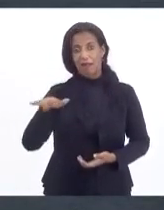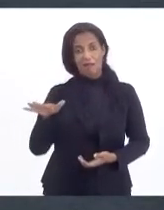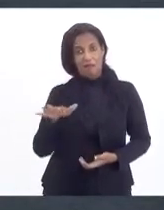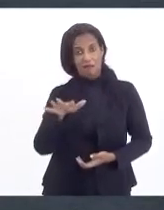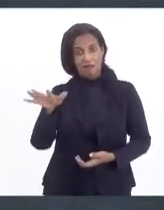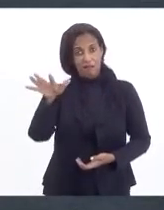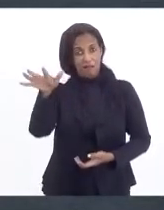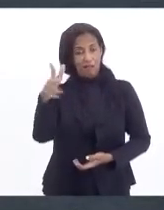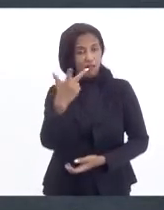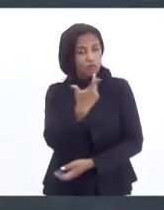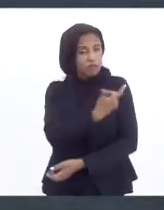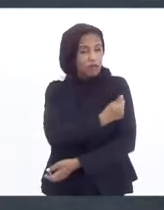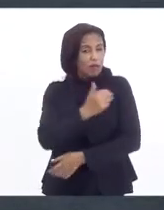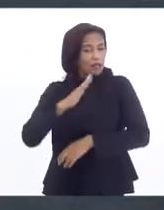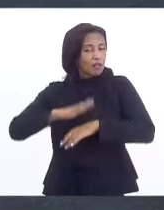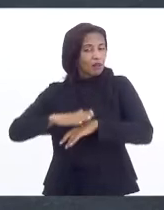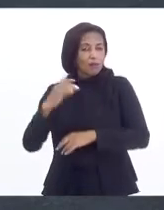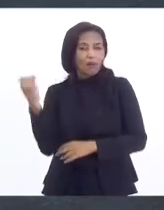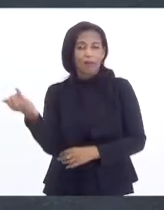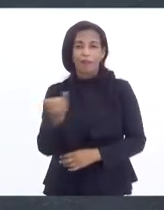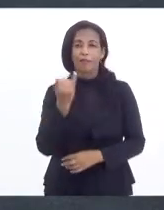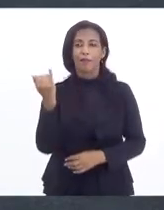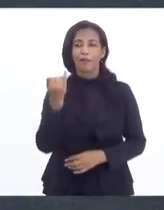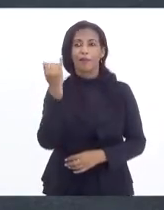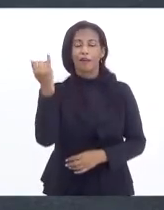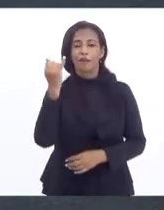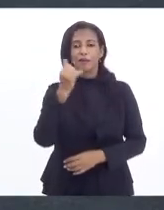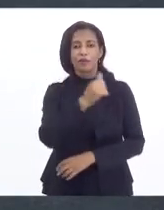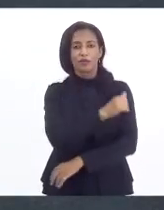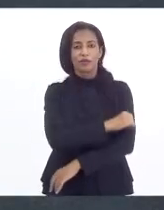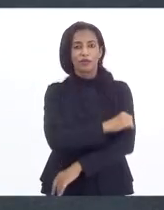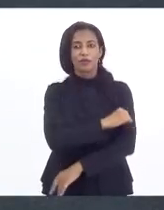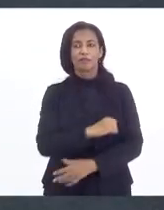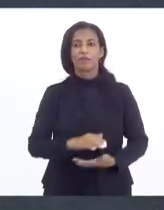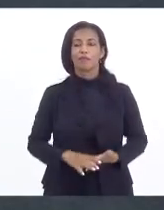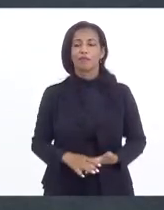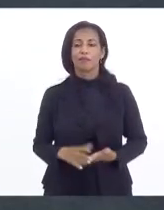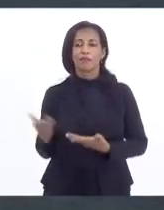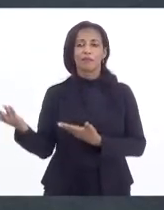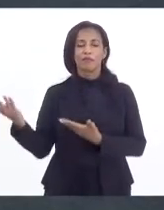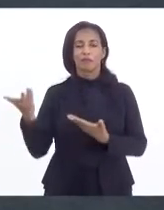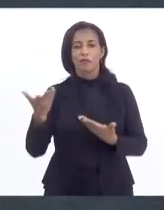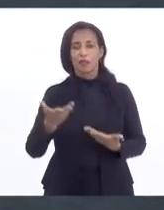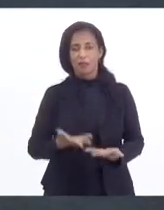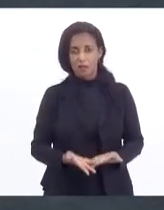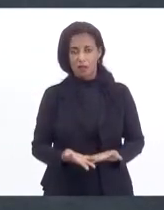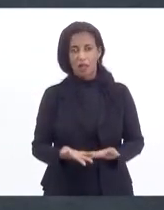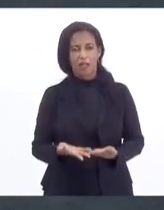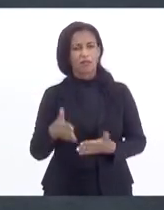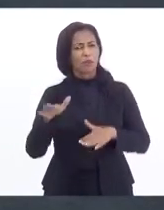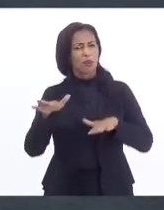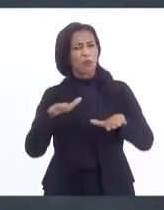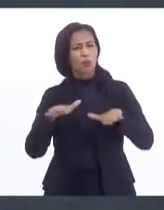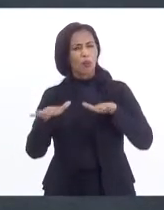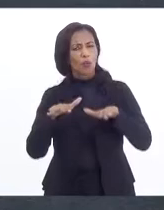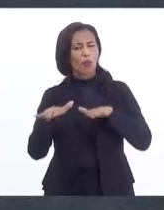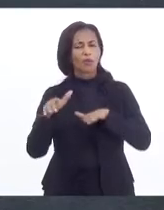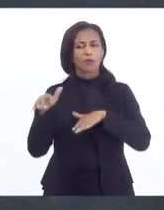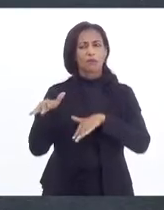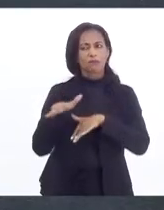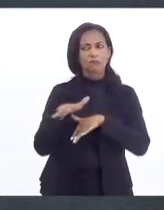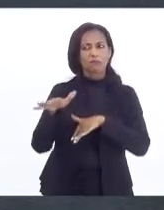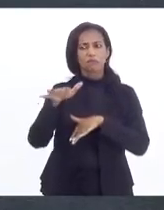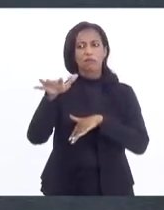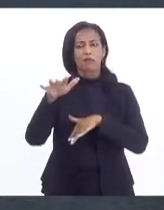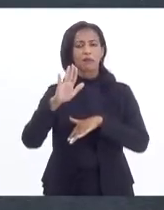tão fundamental e importante, deputada enfermeira Rejane, que traz não só a mobilização do território,